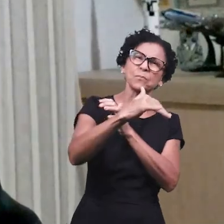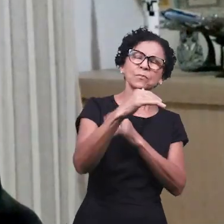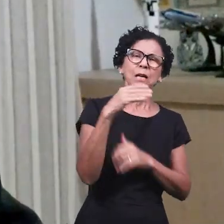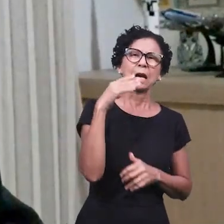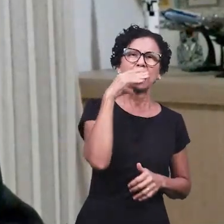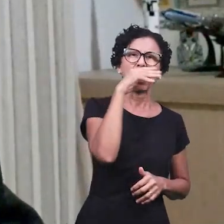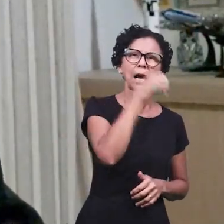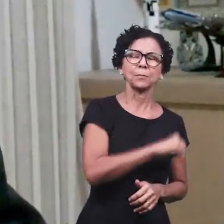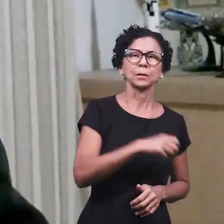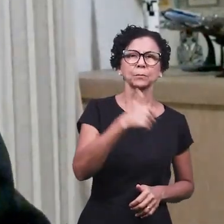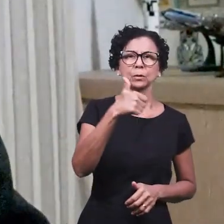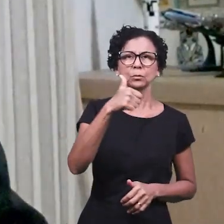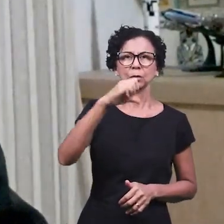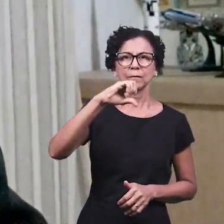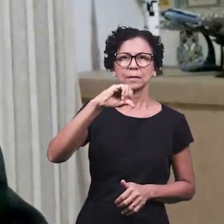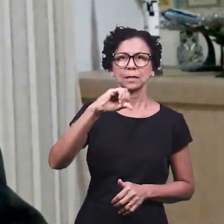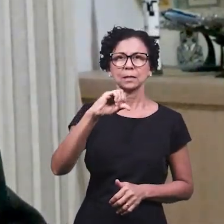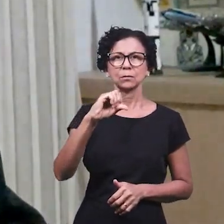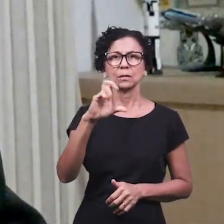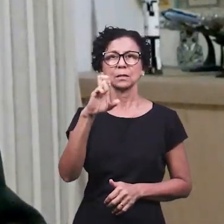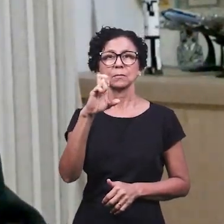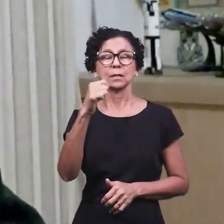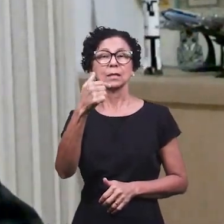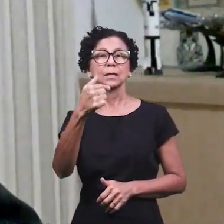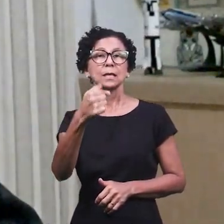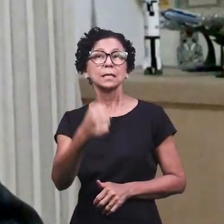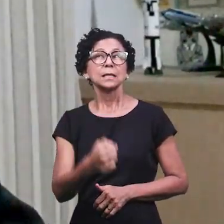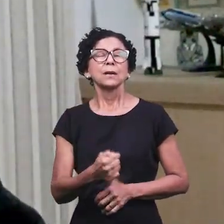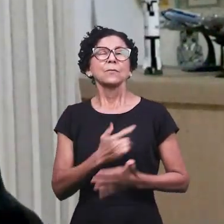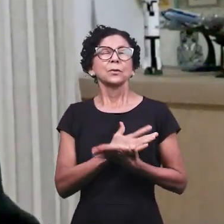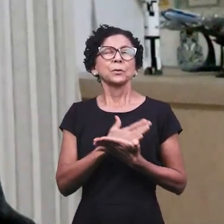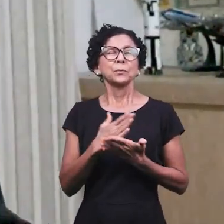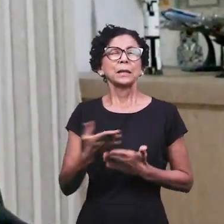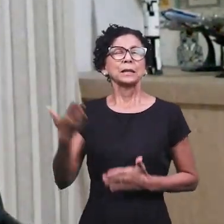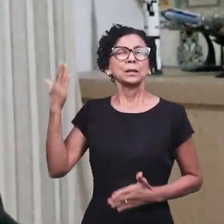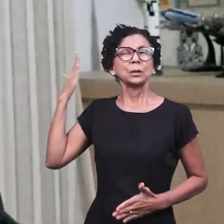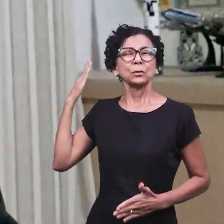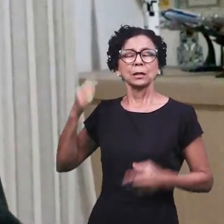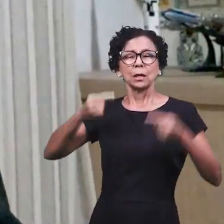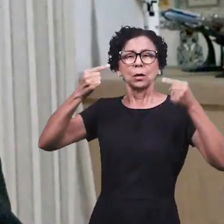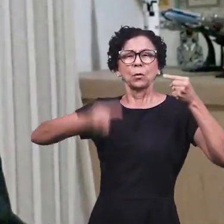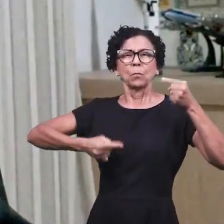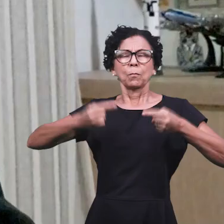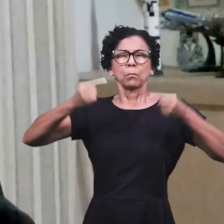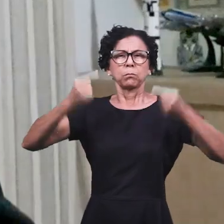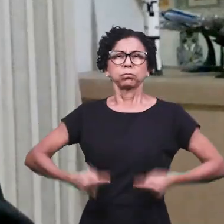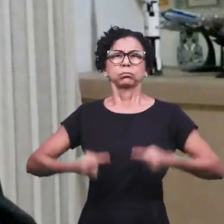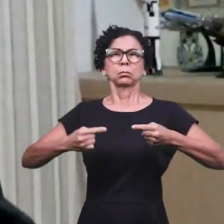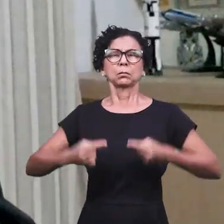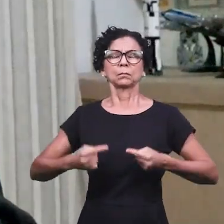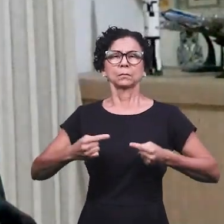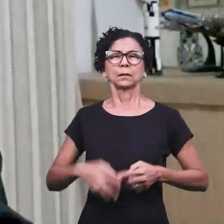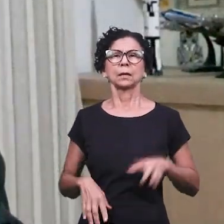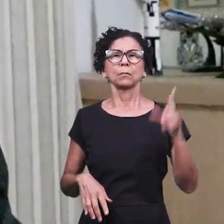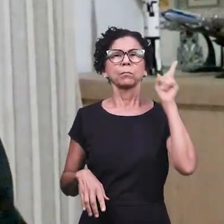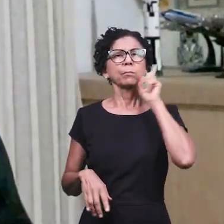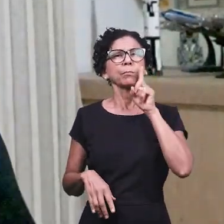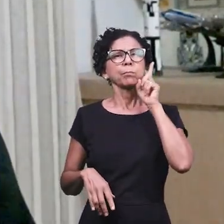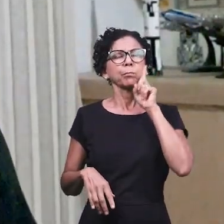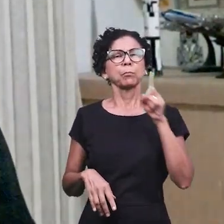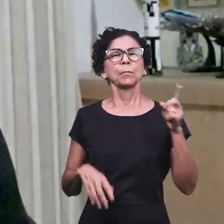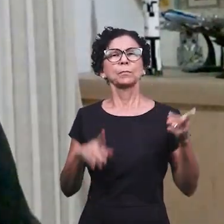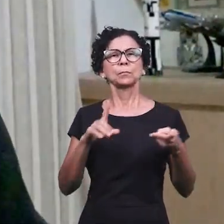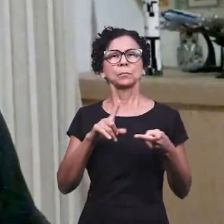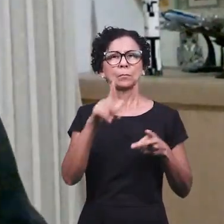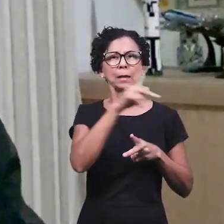1957. Foi o início, praticamente, da corrida espacial, aquela corrida entre as grandes potências dos Estados